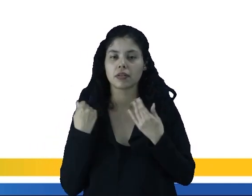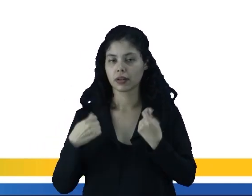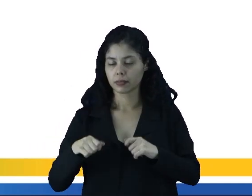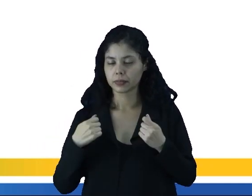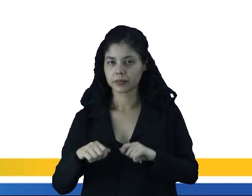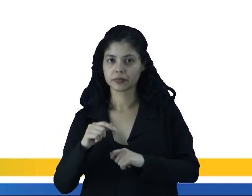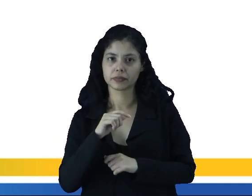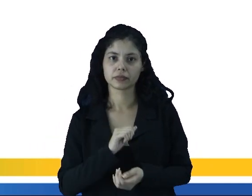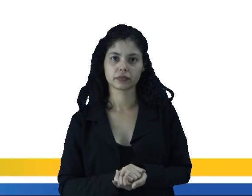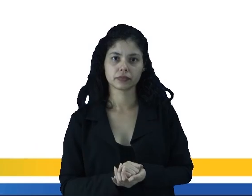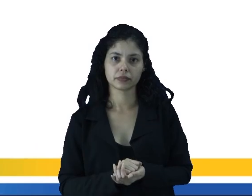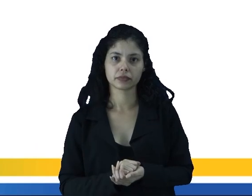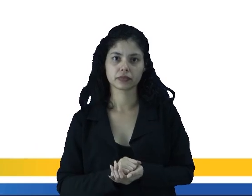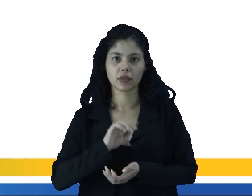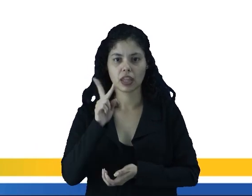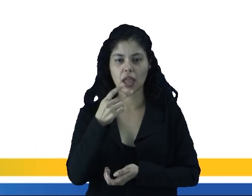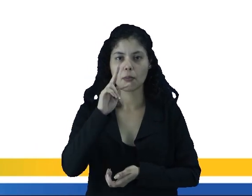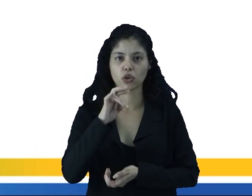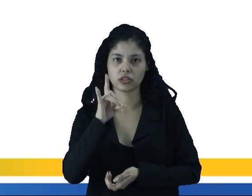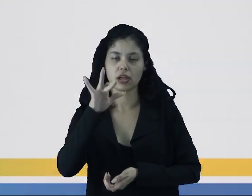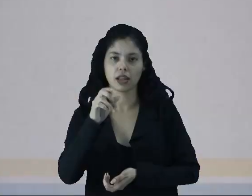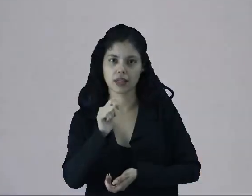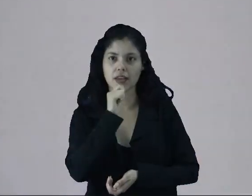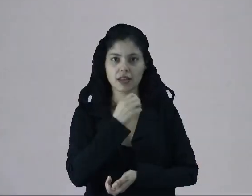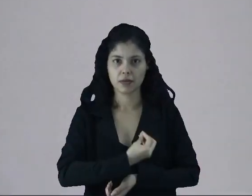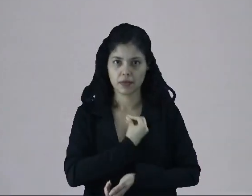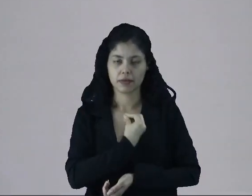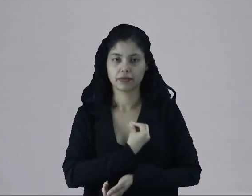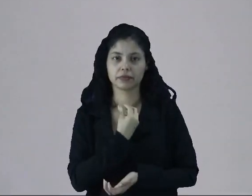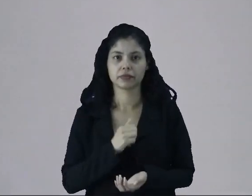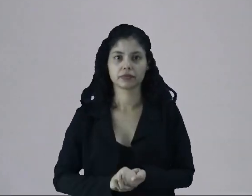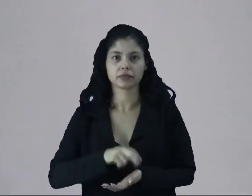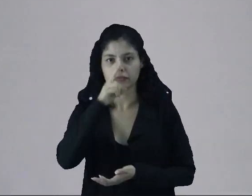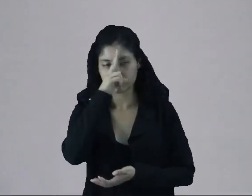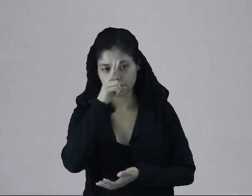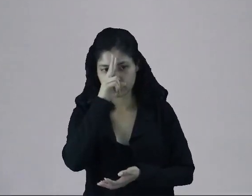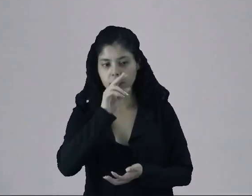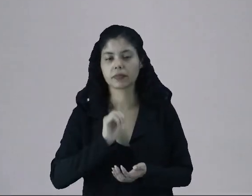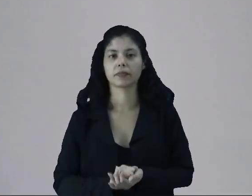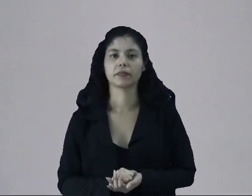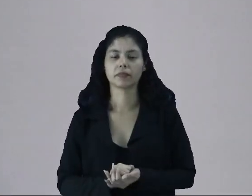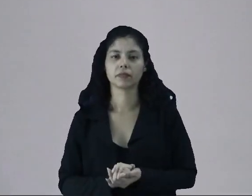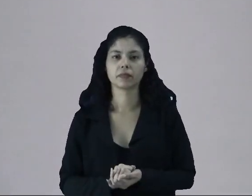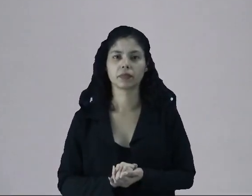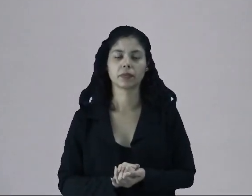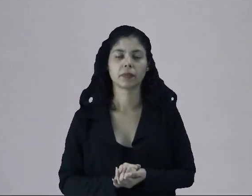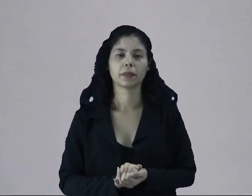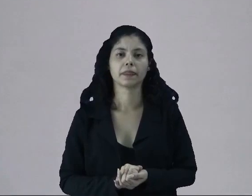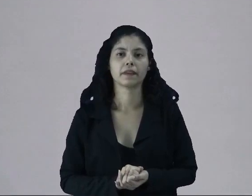dependem de hemodiálise para a sobrevivência. Então, lembrando as pessoas que são